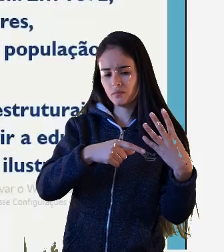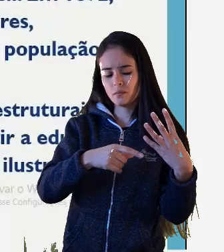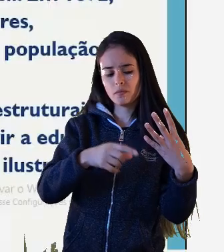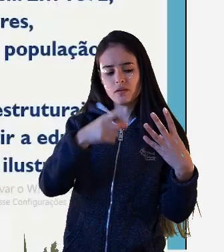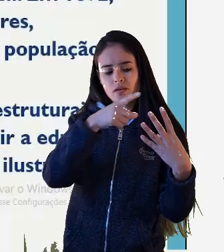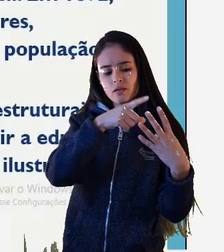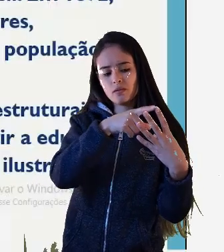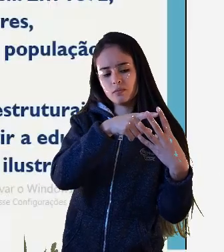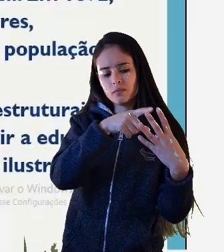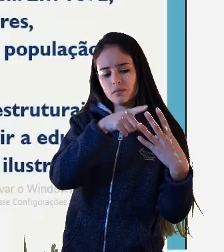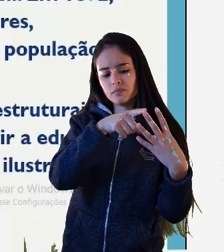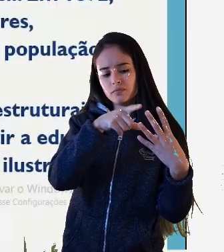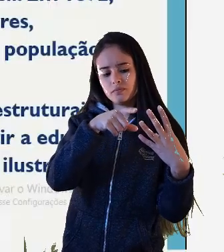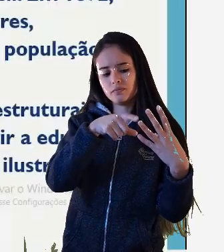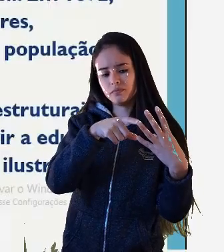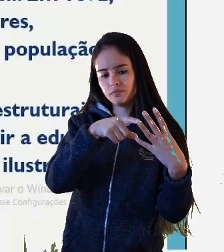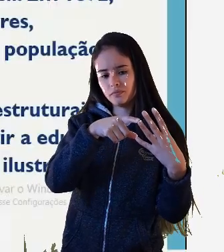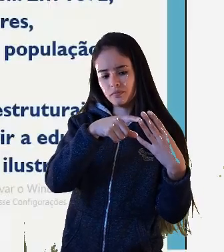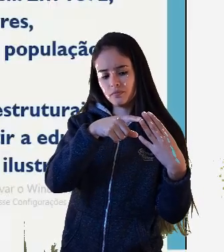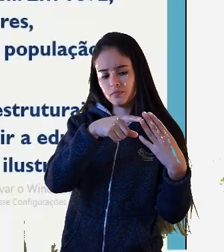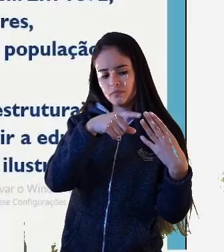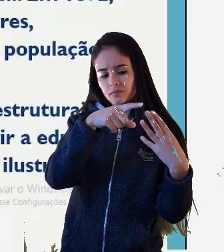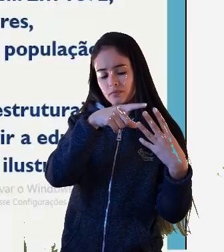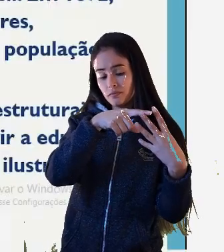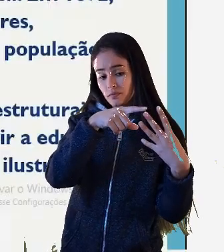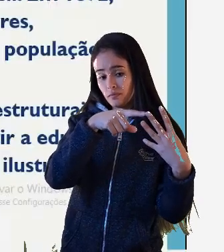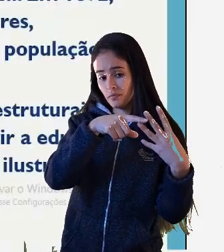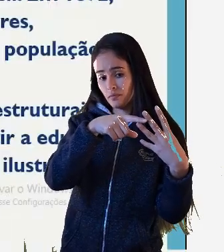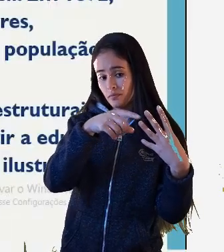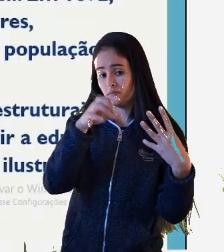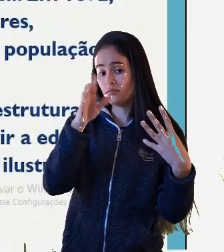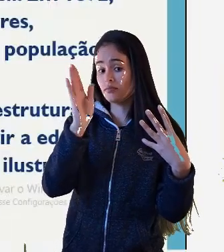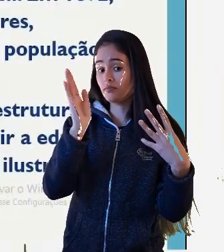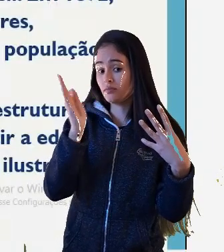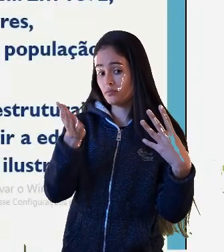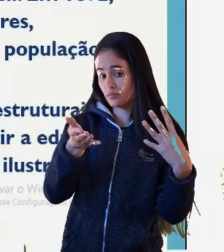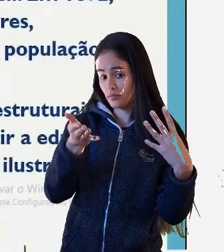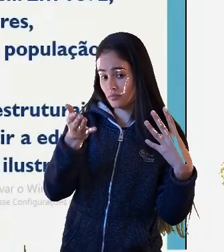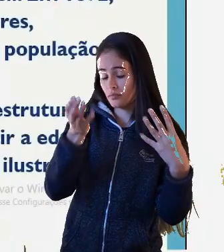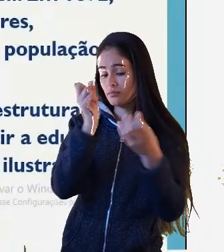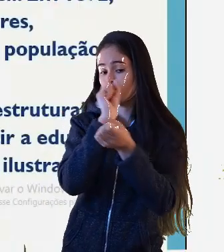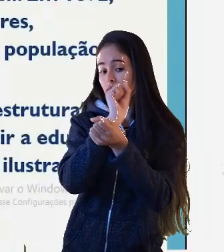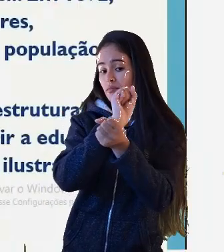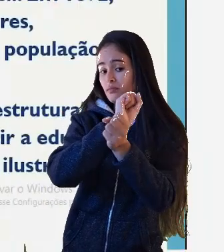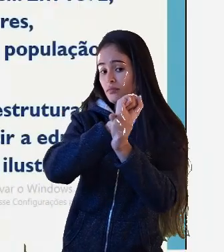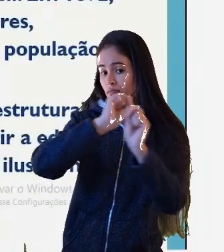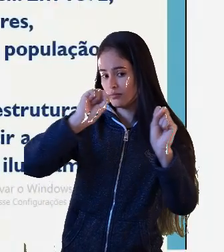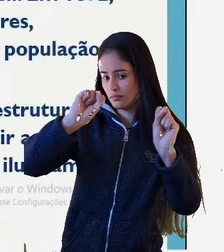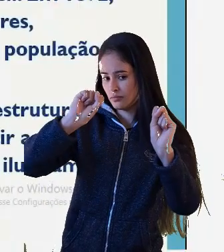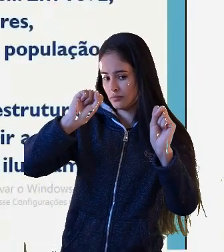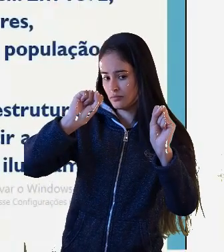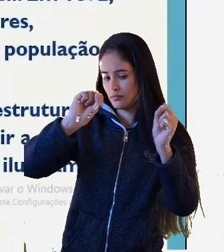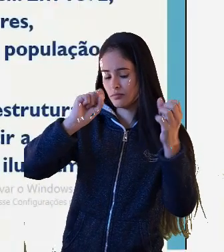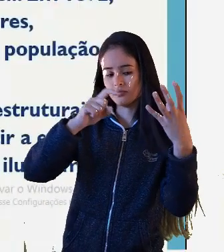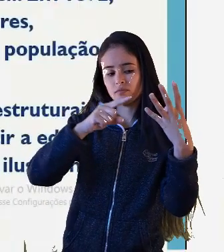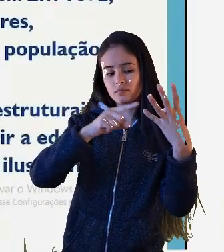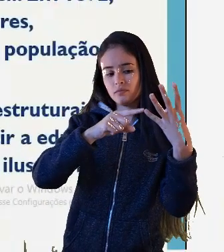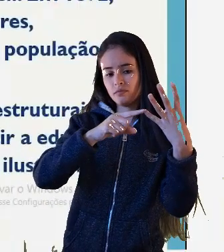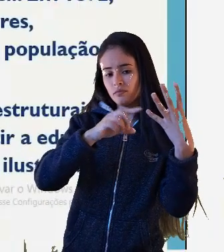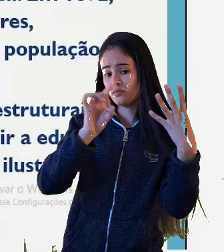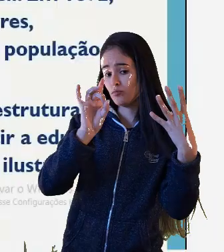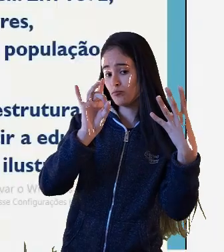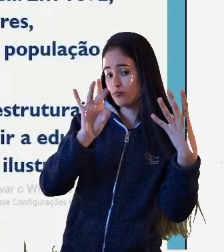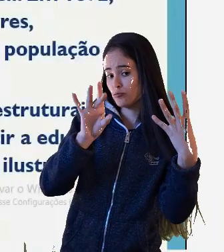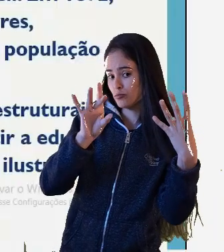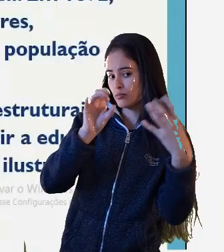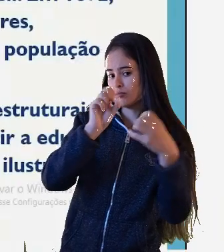né? Mas o juiz não deixa, porque ela é uma mulher negra, não pode, né, garantir, ela não pode manter os filhos na escola com o